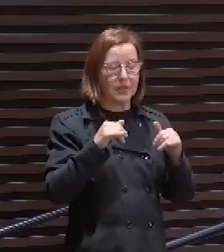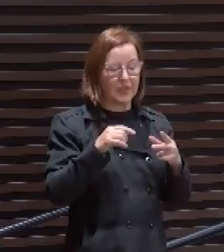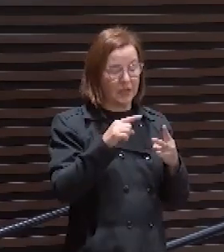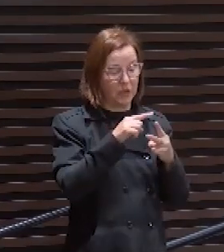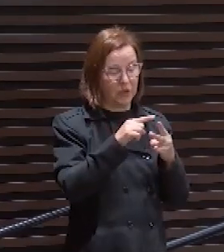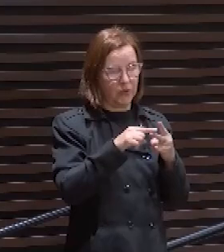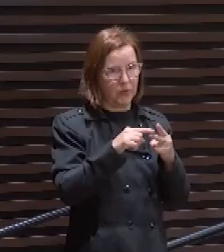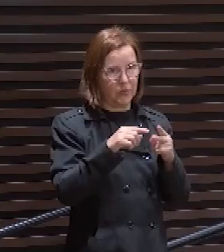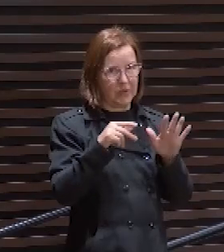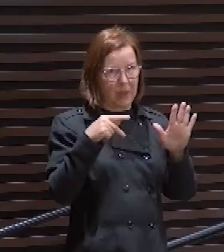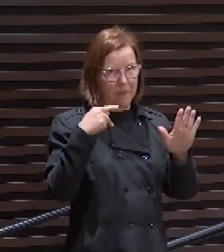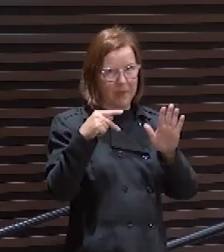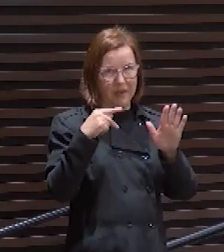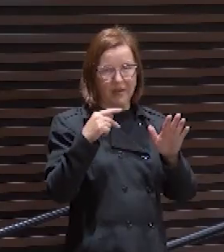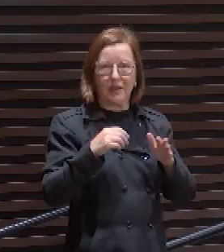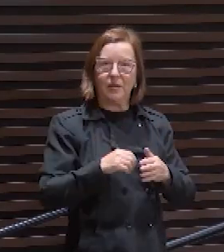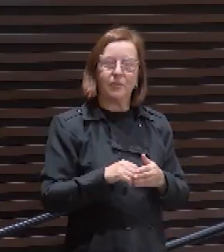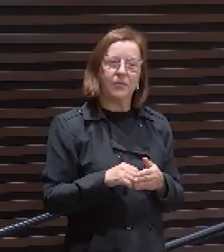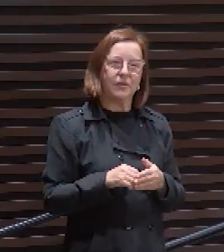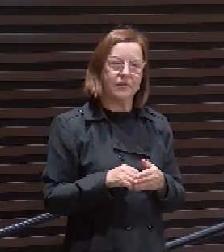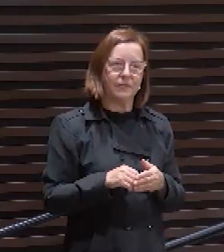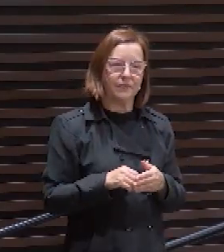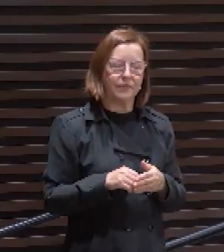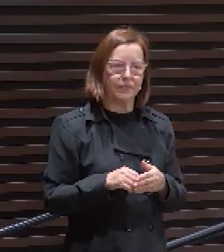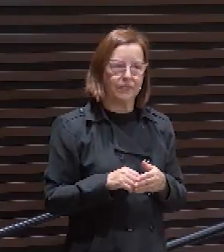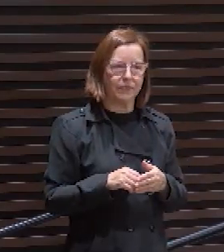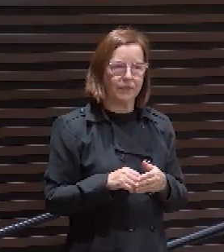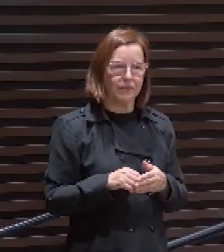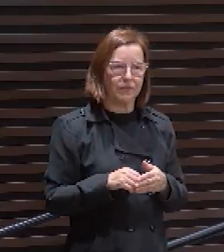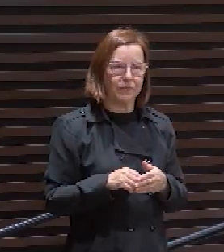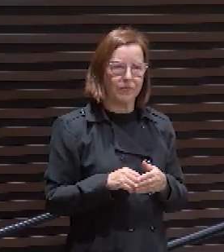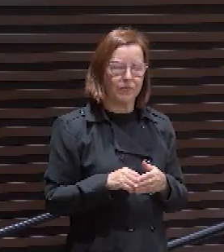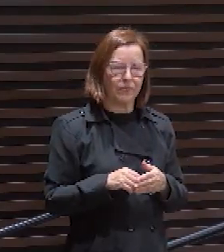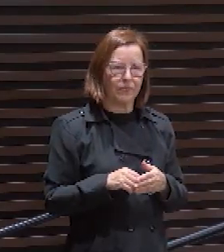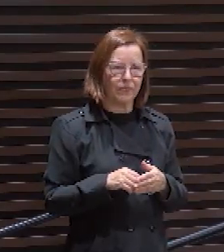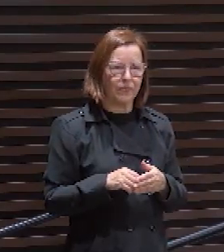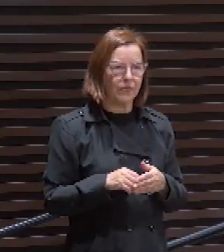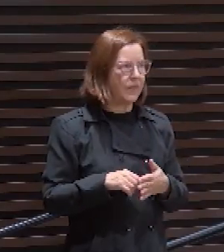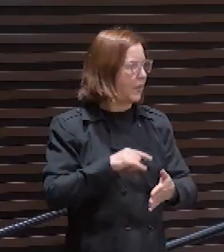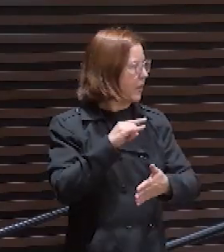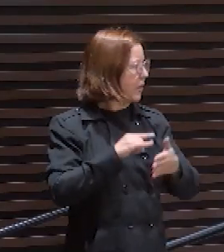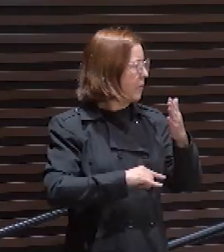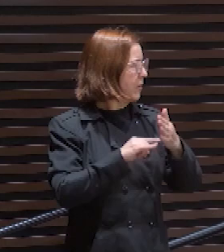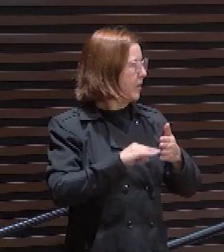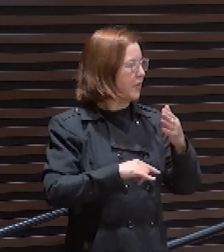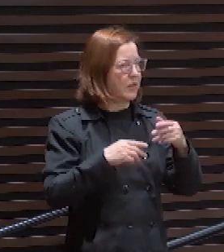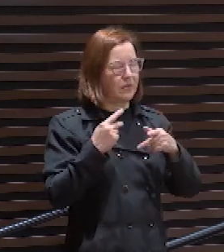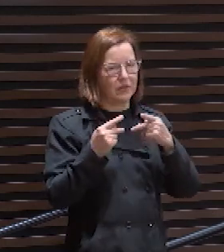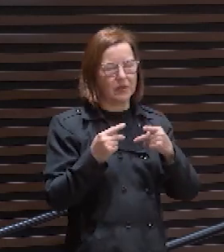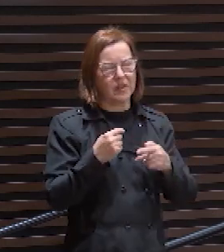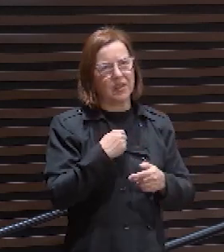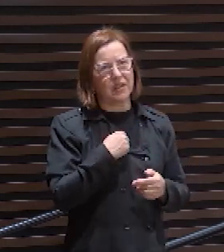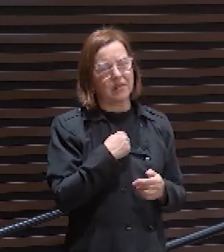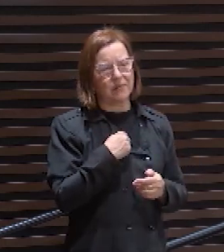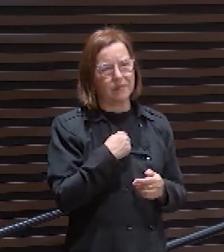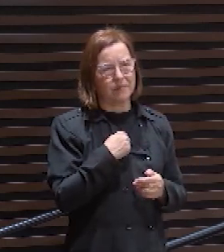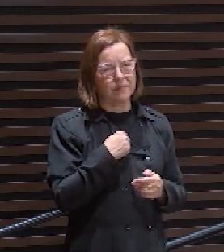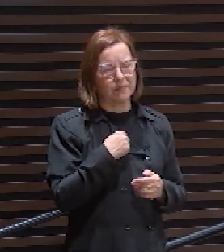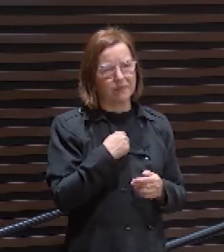o seu ensinamento. E um comentário anterior que não está no boletim é que eu fico